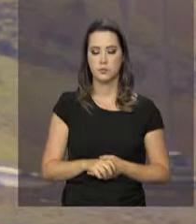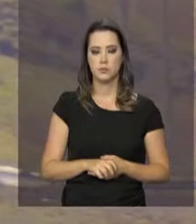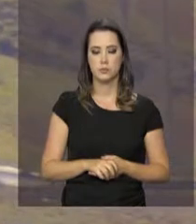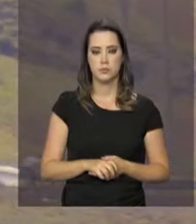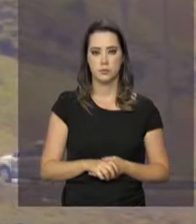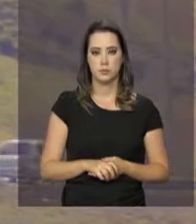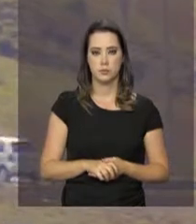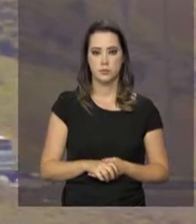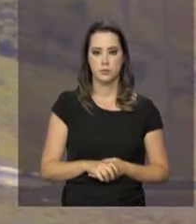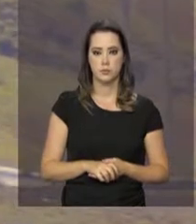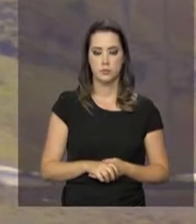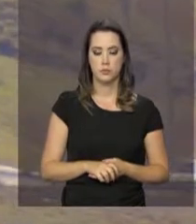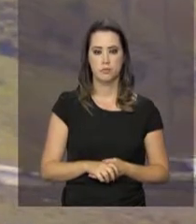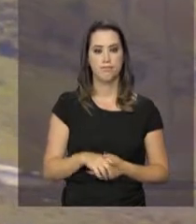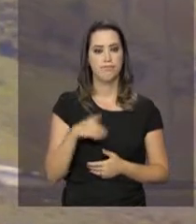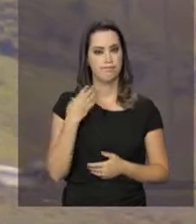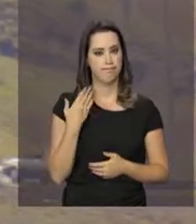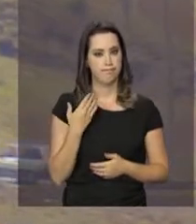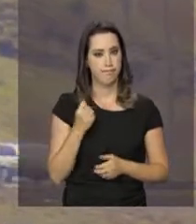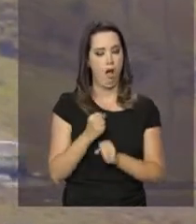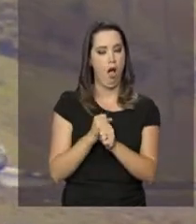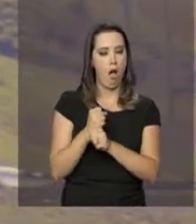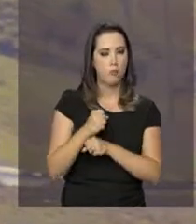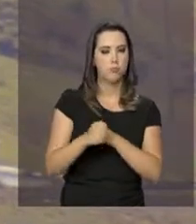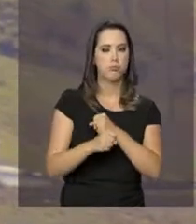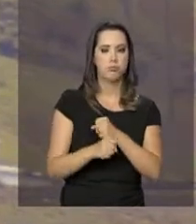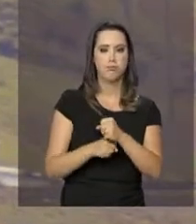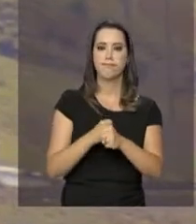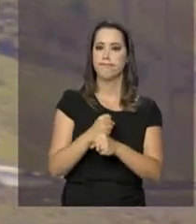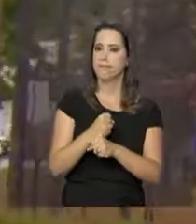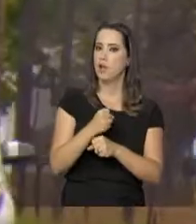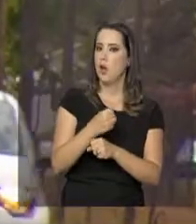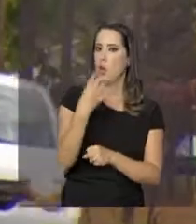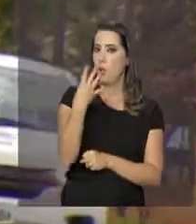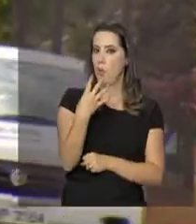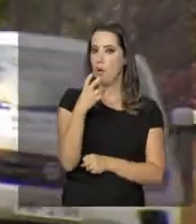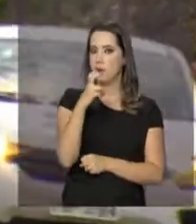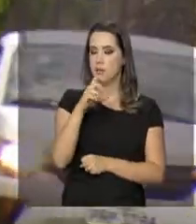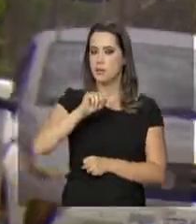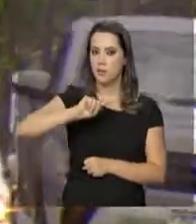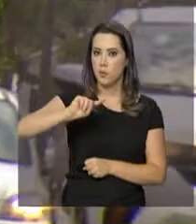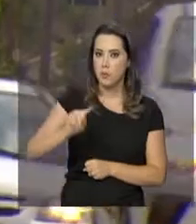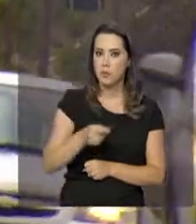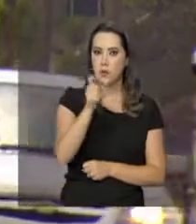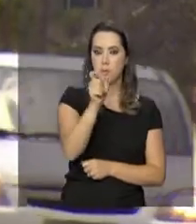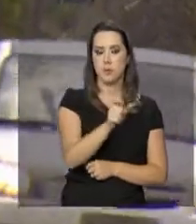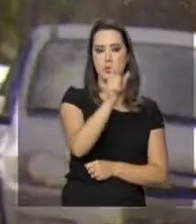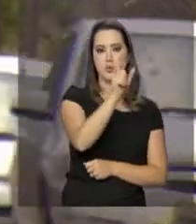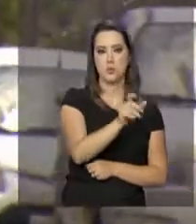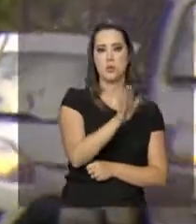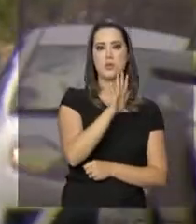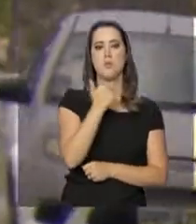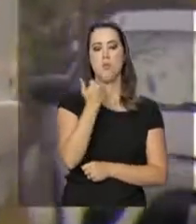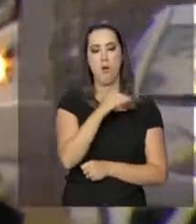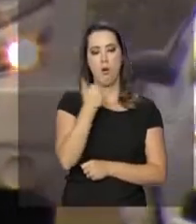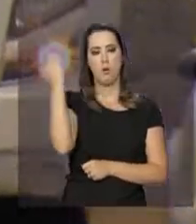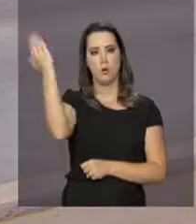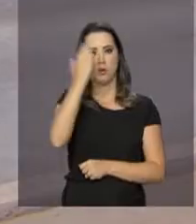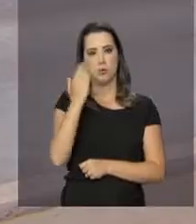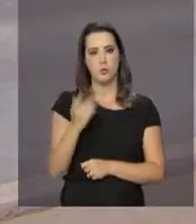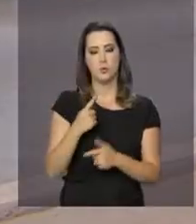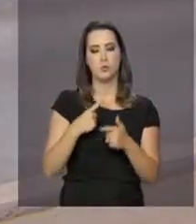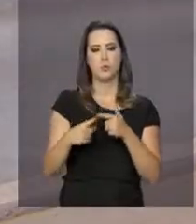a cada ano cerca de 45 mil pessoas morrem no brasil por causa de acidentes de trânsito